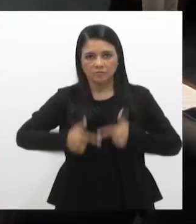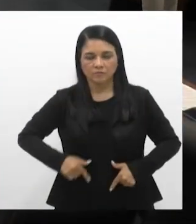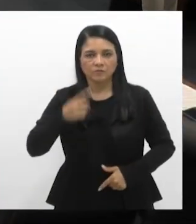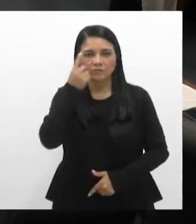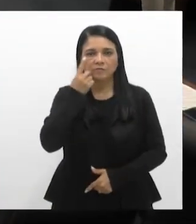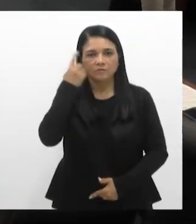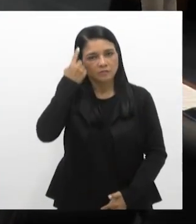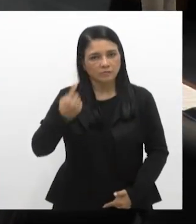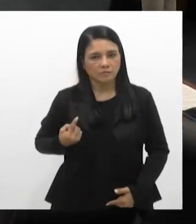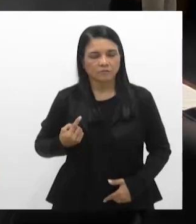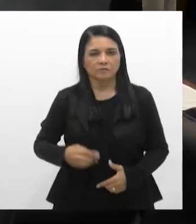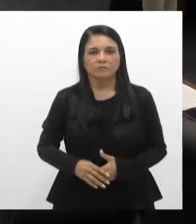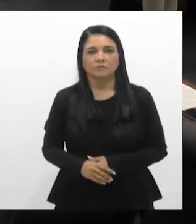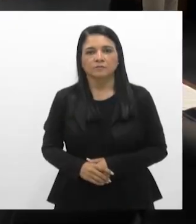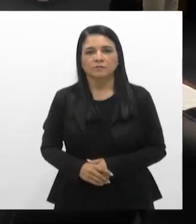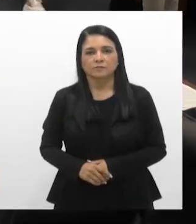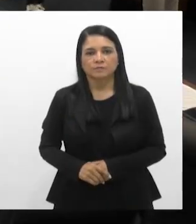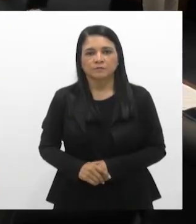Deputada Dani Monteiro.